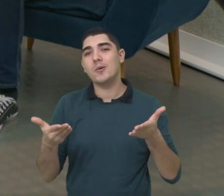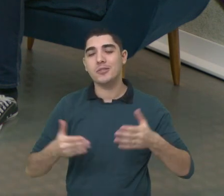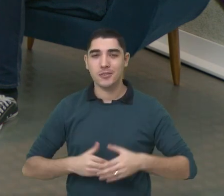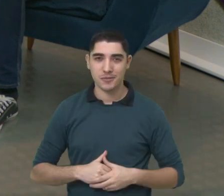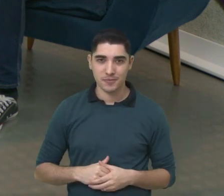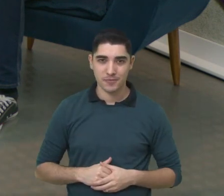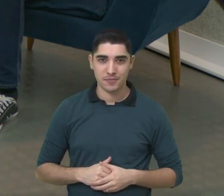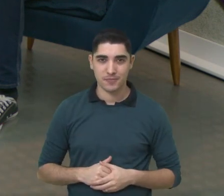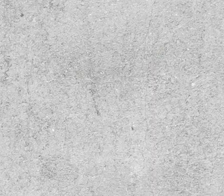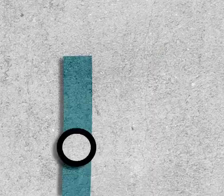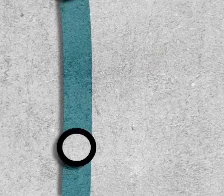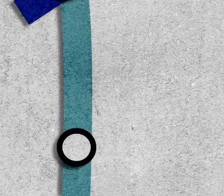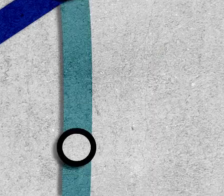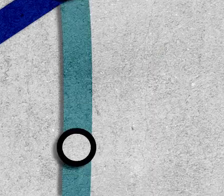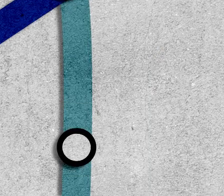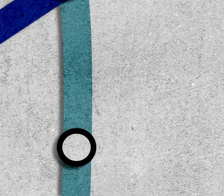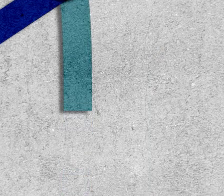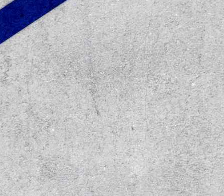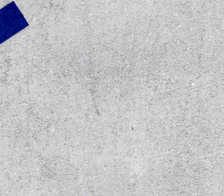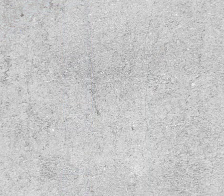pra gente hoje?